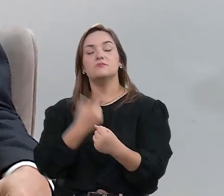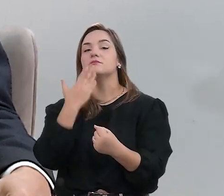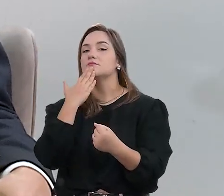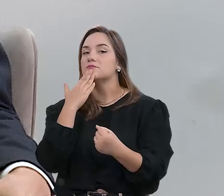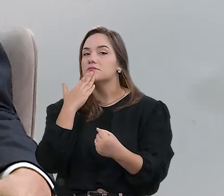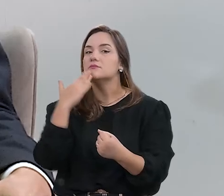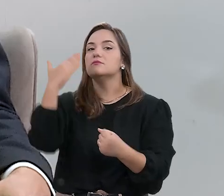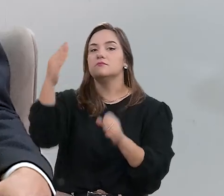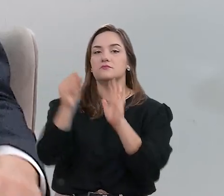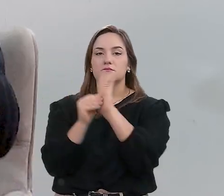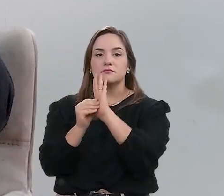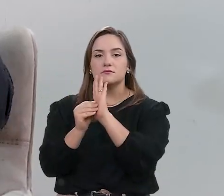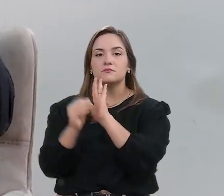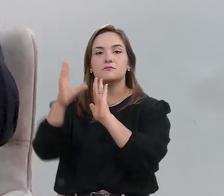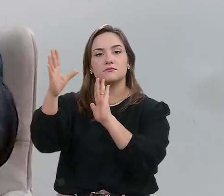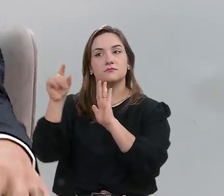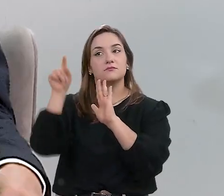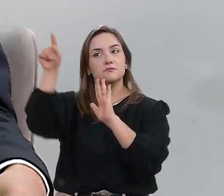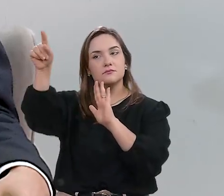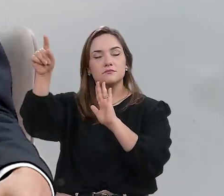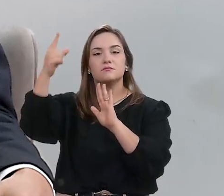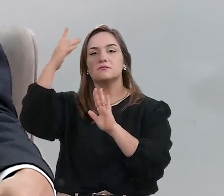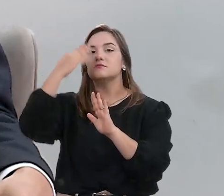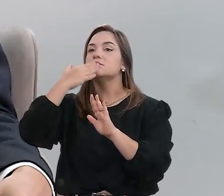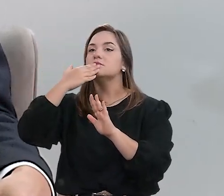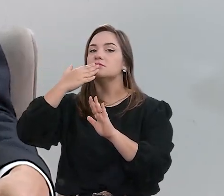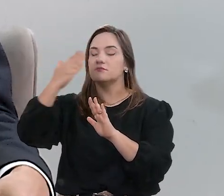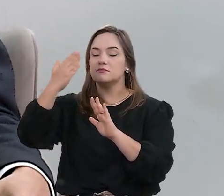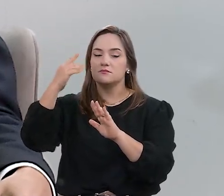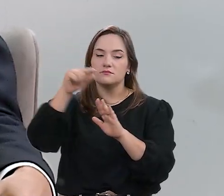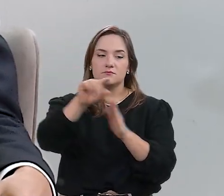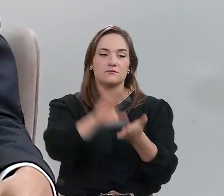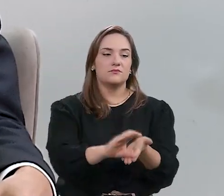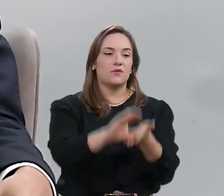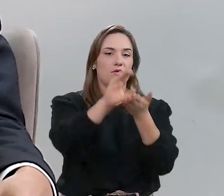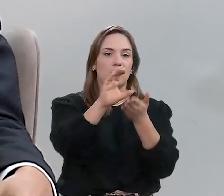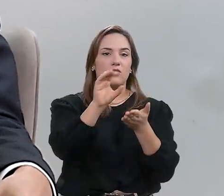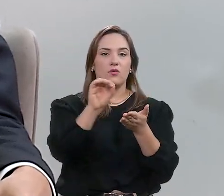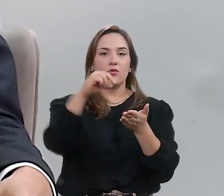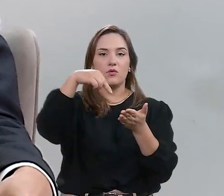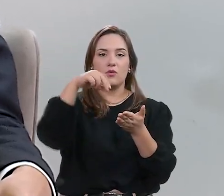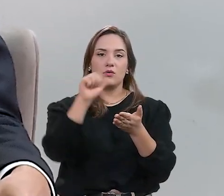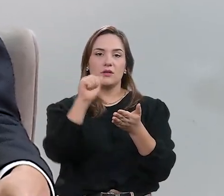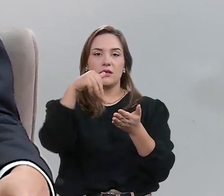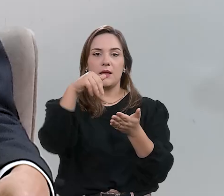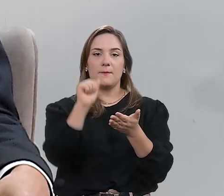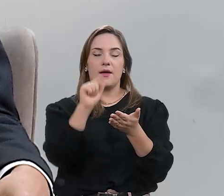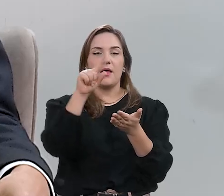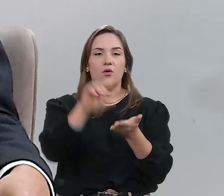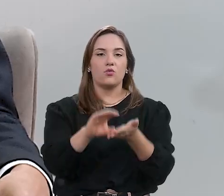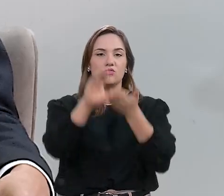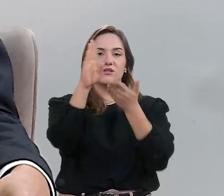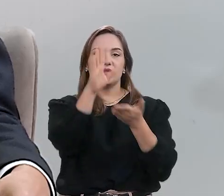indicação e pediu para o CONAMA elaborar. O CONAMA é o Conselho Nacional do Meio Ambiente, né,